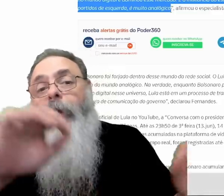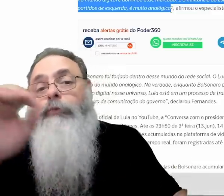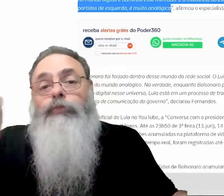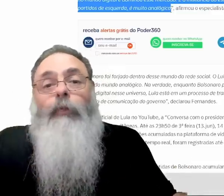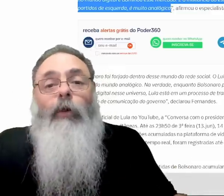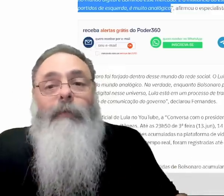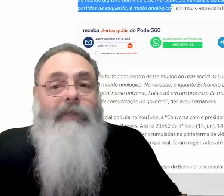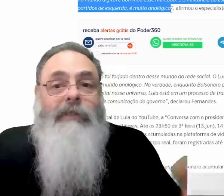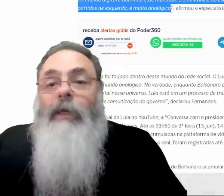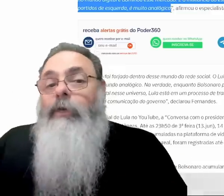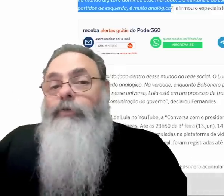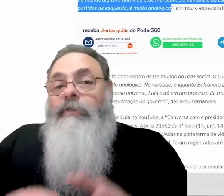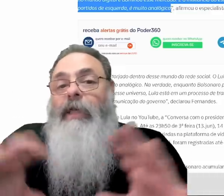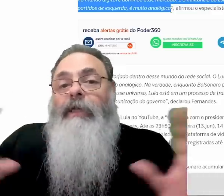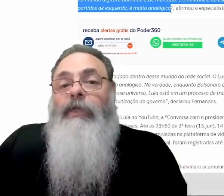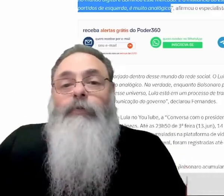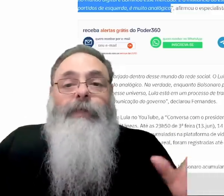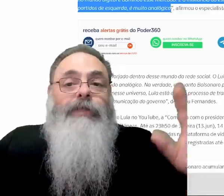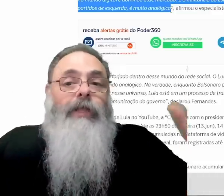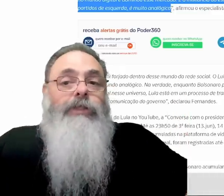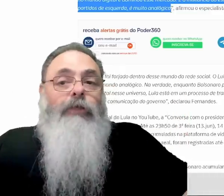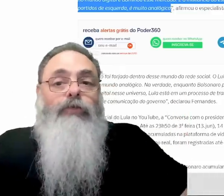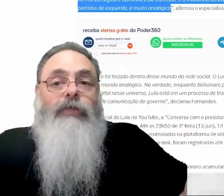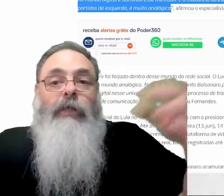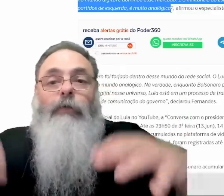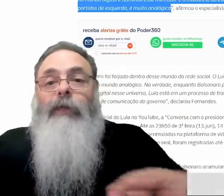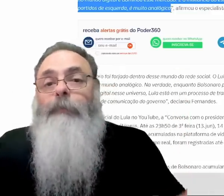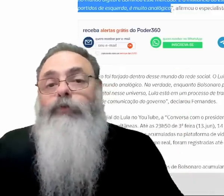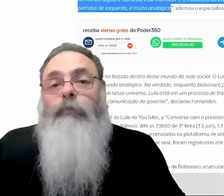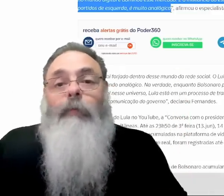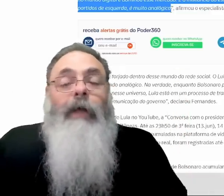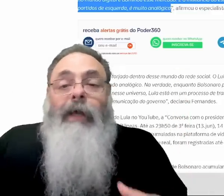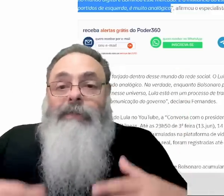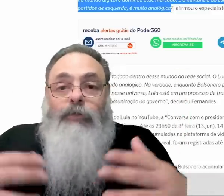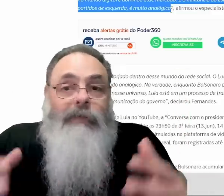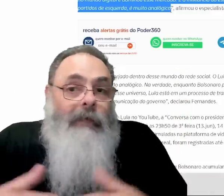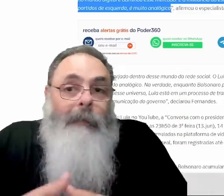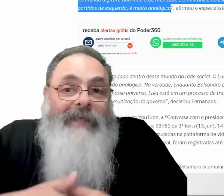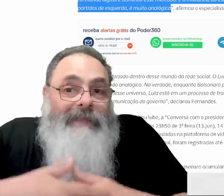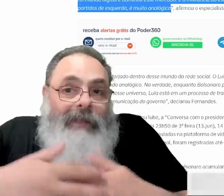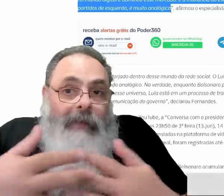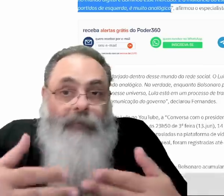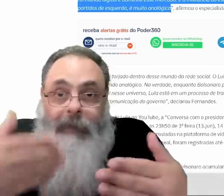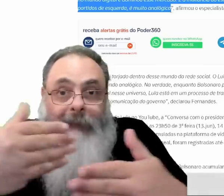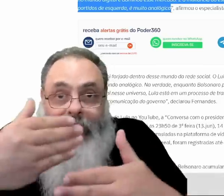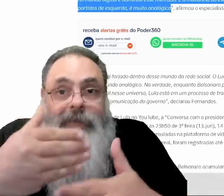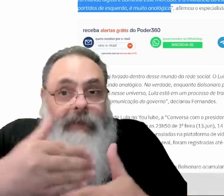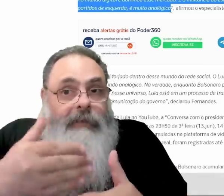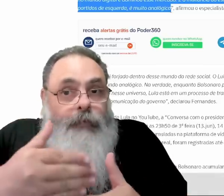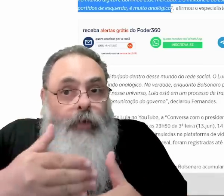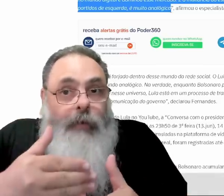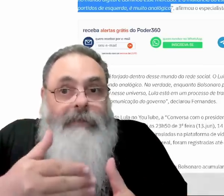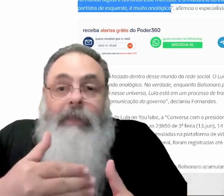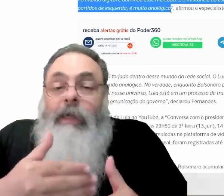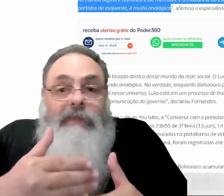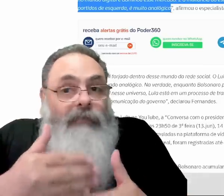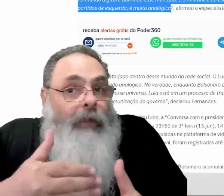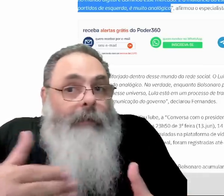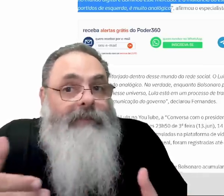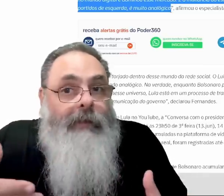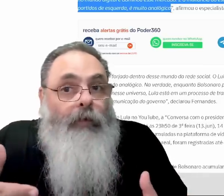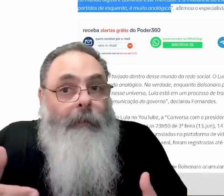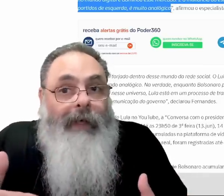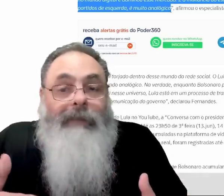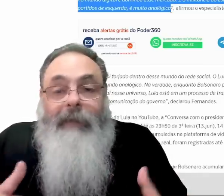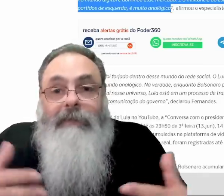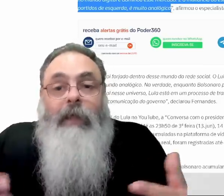não Lula é o pai dos pobres socialismo é para tirar dinheiro dos ricos e dar para os pobres essas coisas que é uma besteira se você pega esse tipo de coisa você